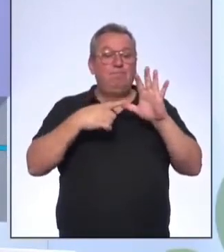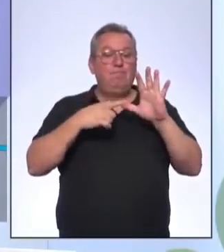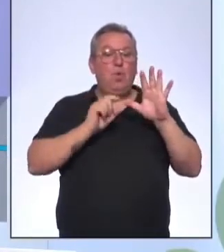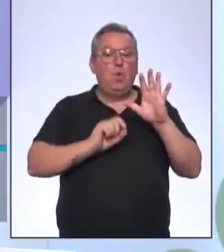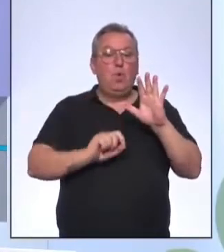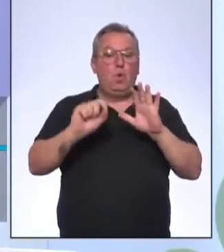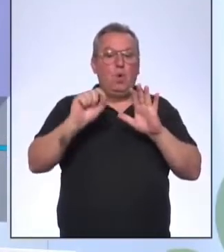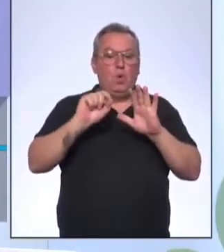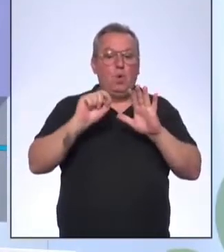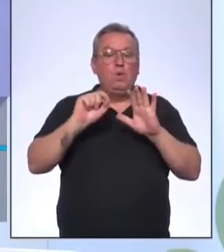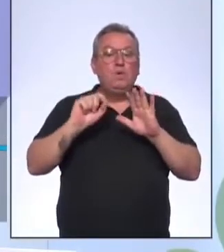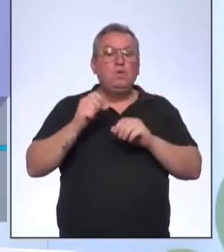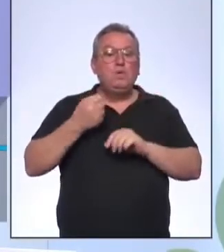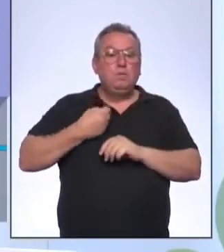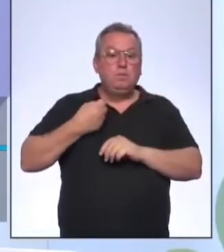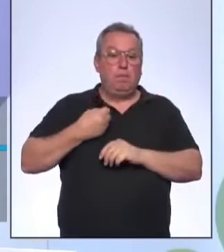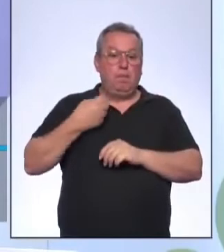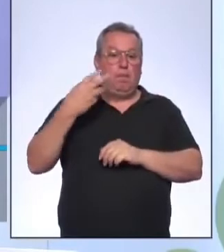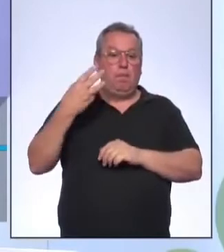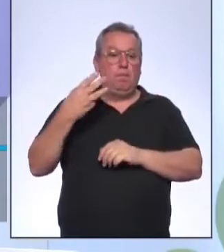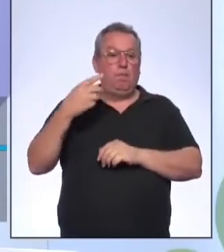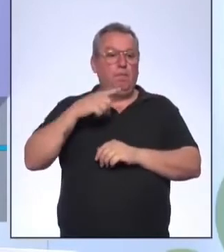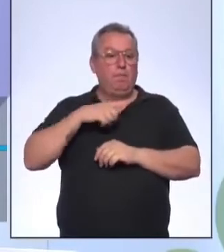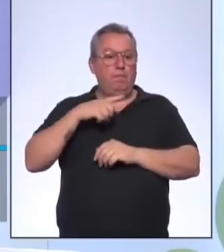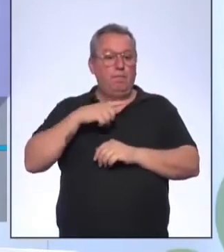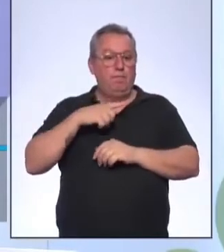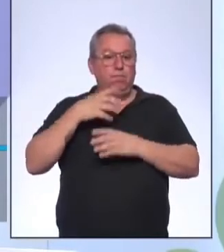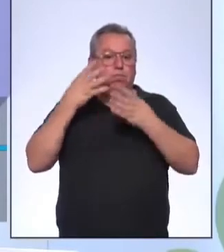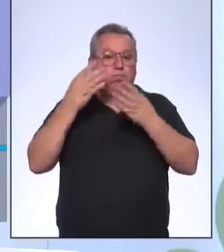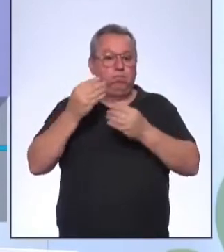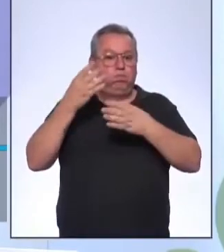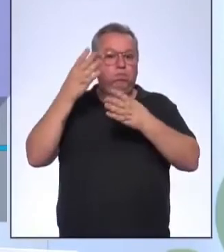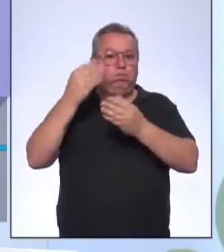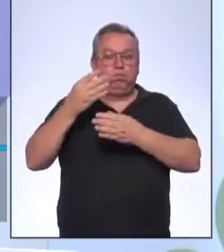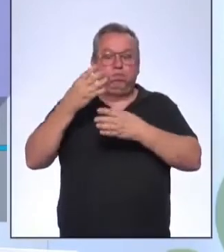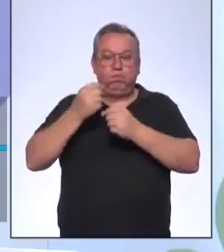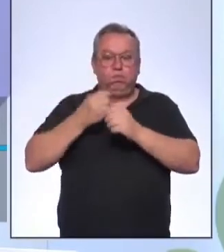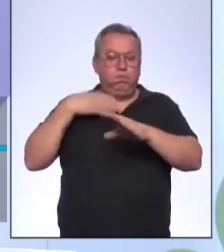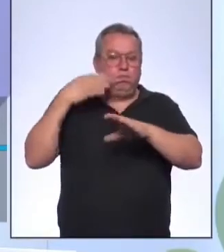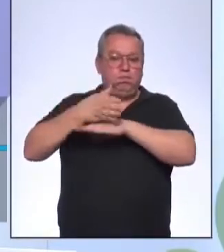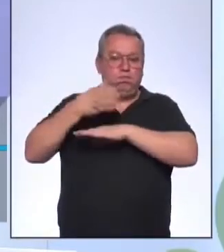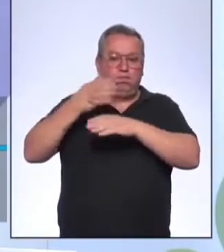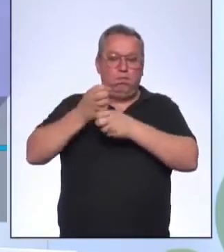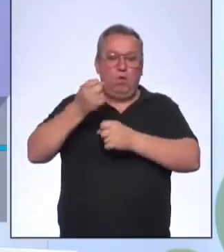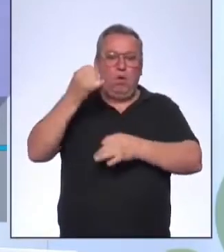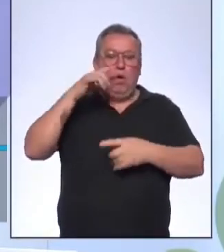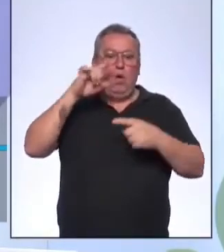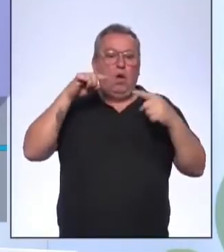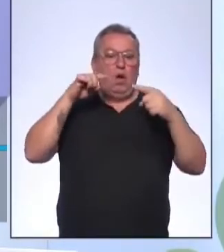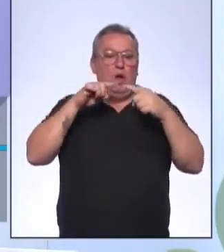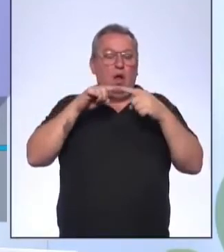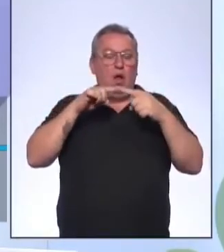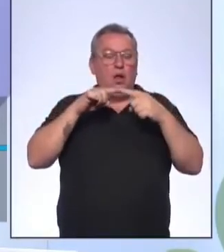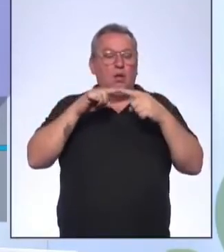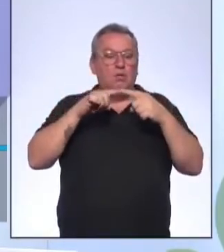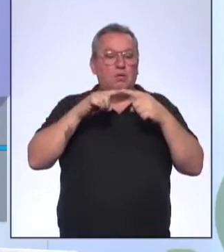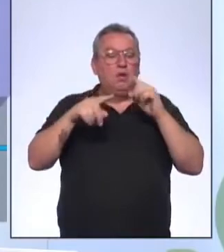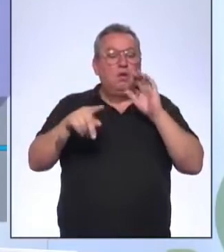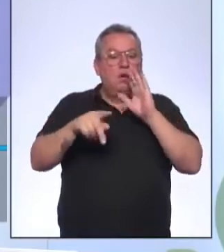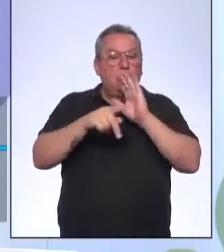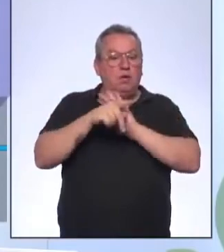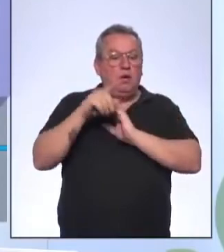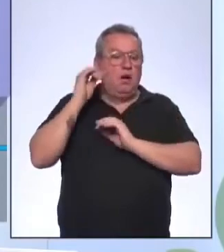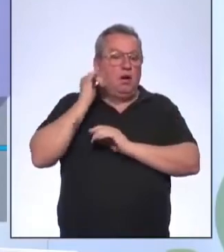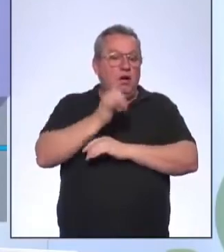e a três professora a gente teve bastante bastante Qual a função social do conto vocês sabem bem